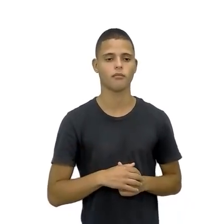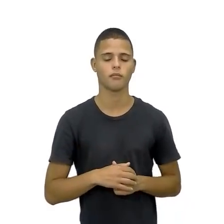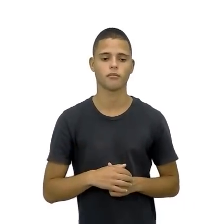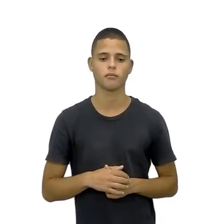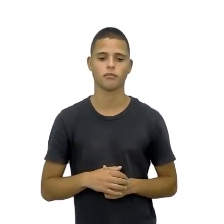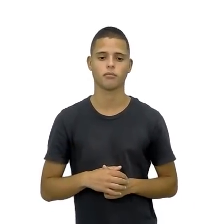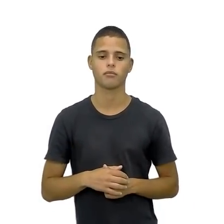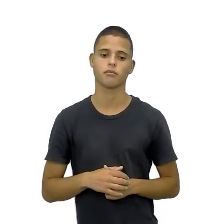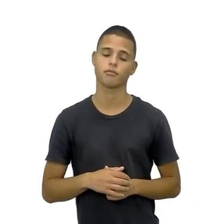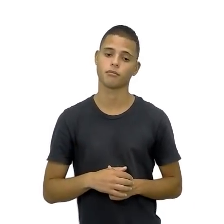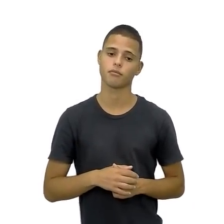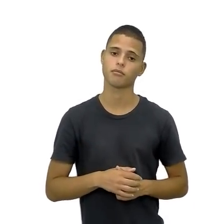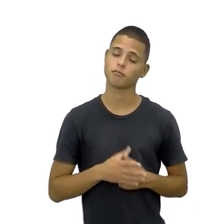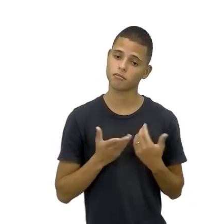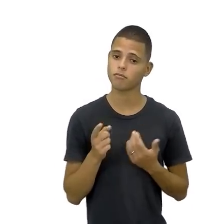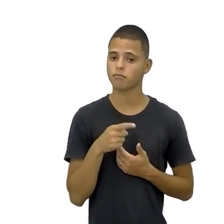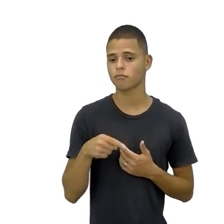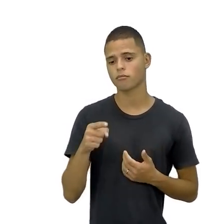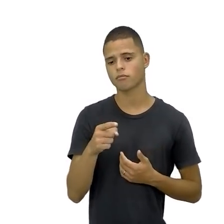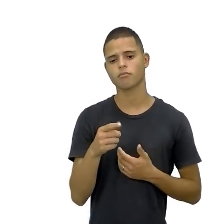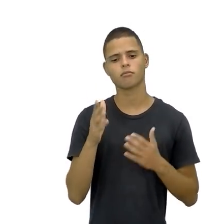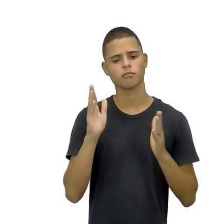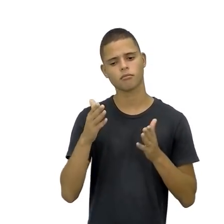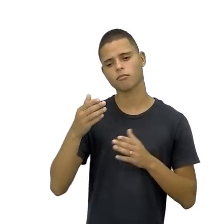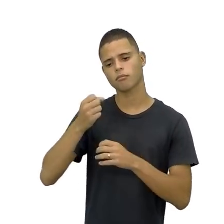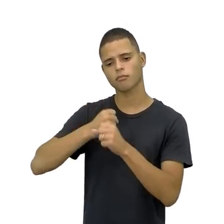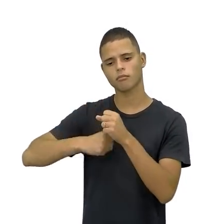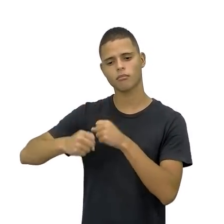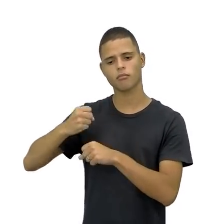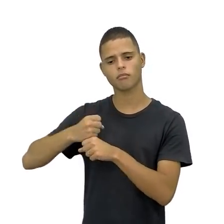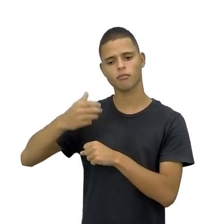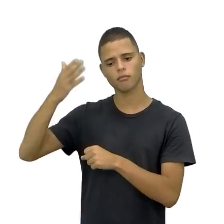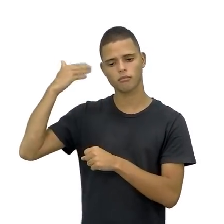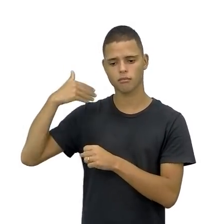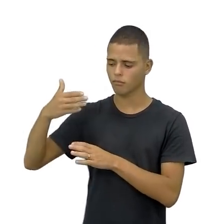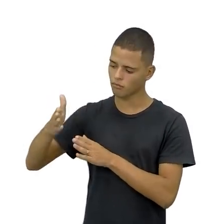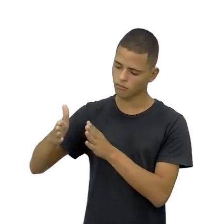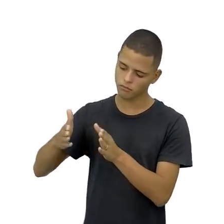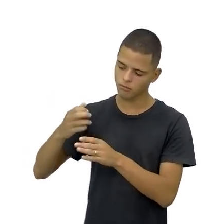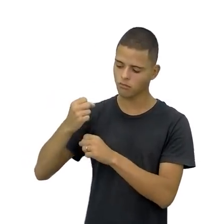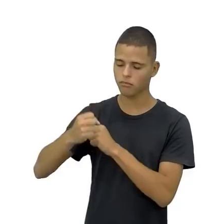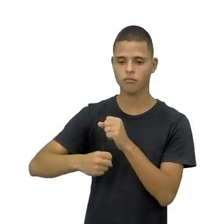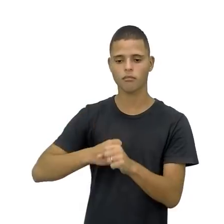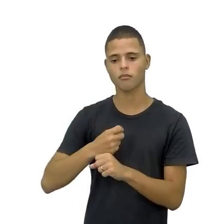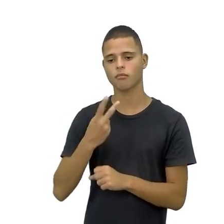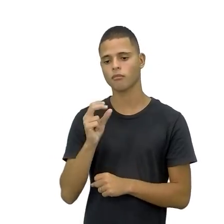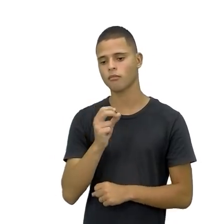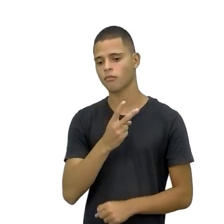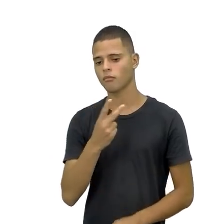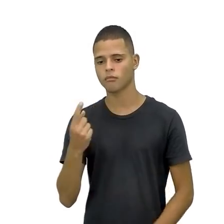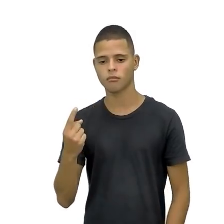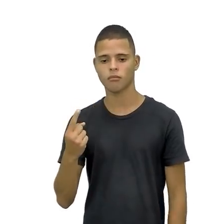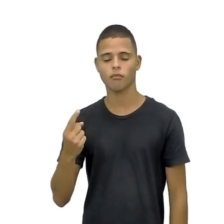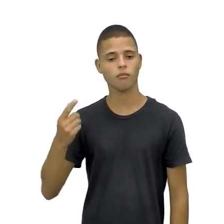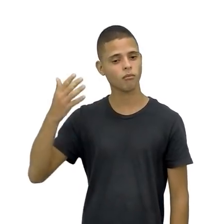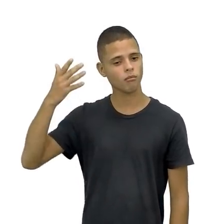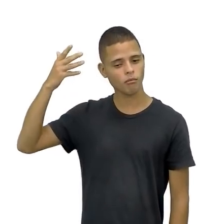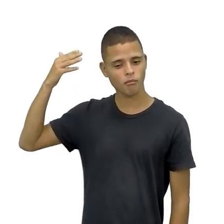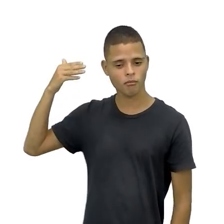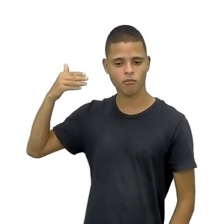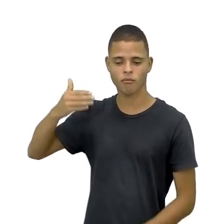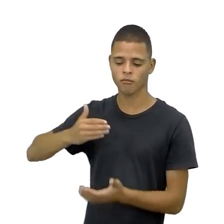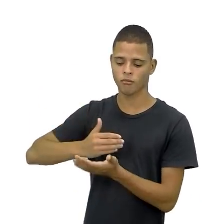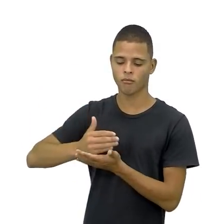aqui, obviamente que vocês já no ano passado, durante 2021 e talvez desde o começo da